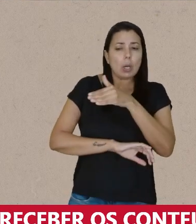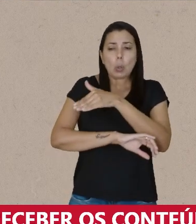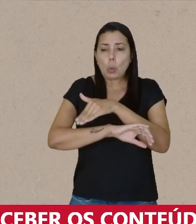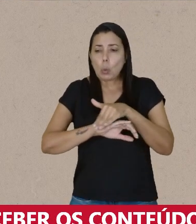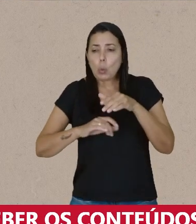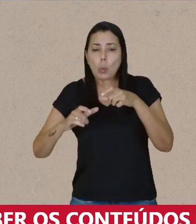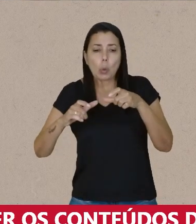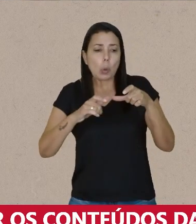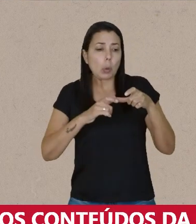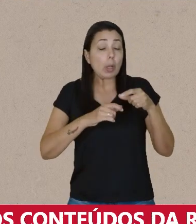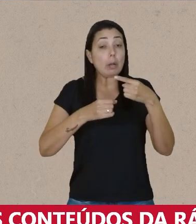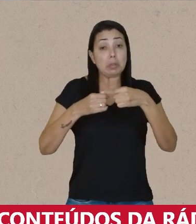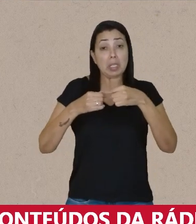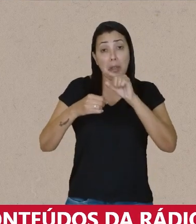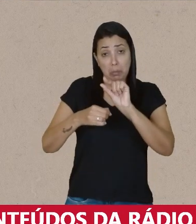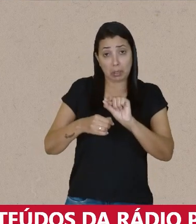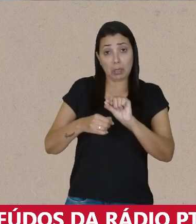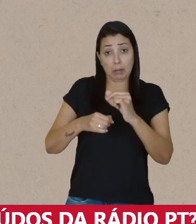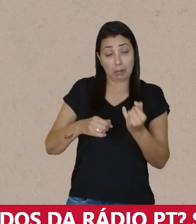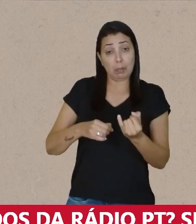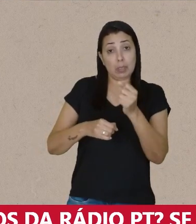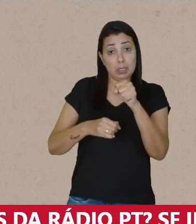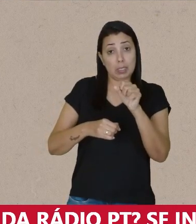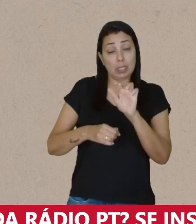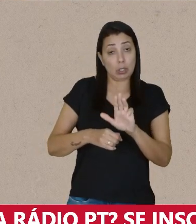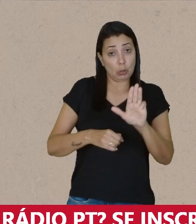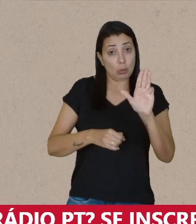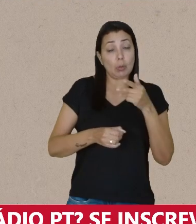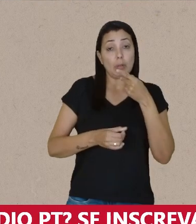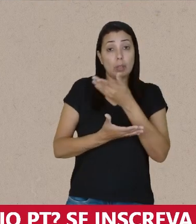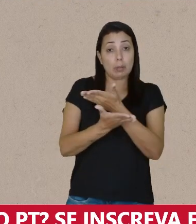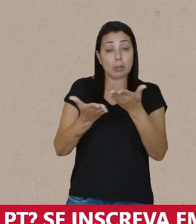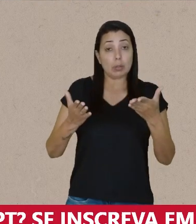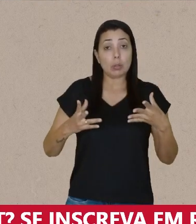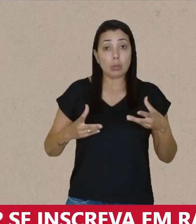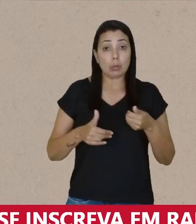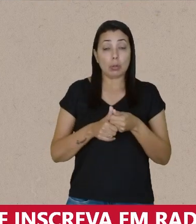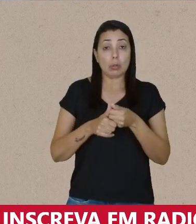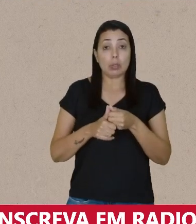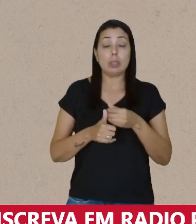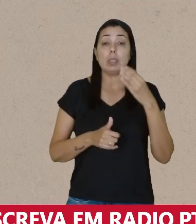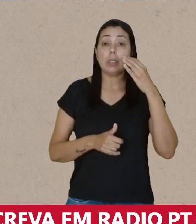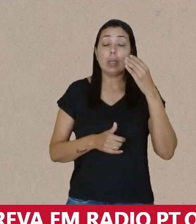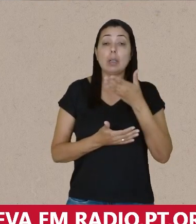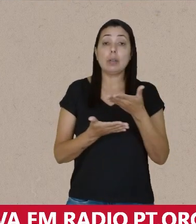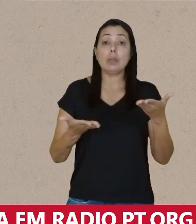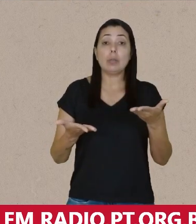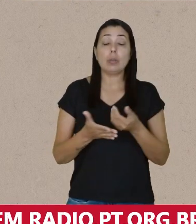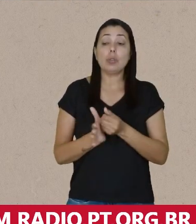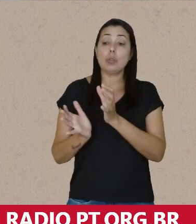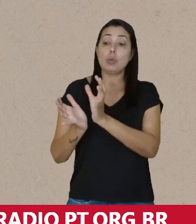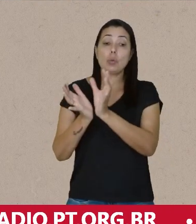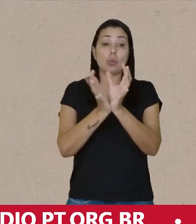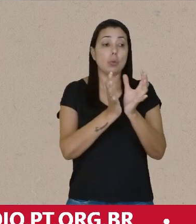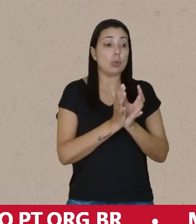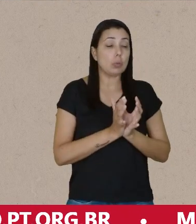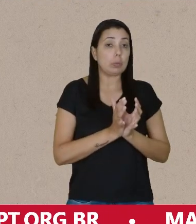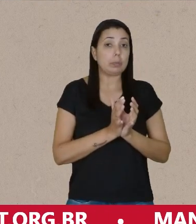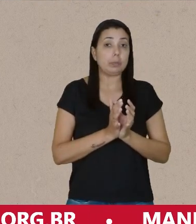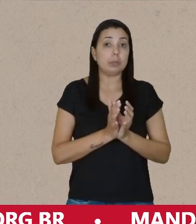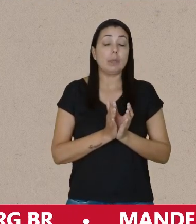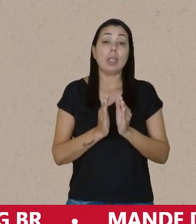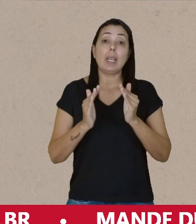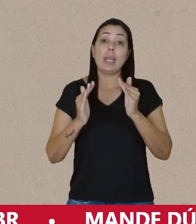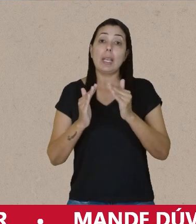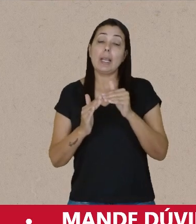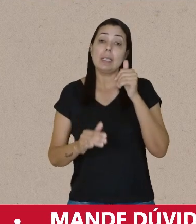bairro. Então, é muito importante, o Lula fala, inclusive na abertura aqui na nossa rádio hoje, dos núcleos. Casa da